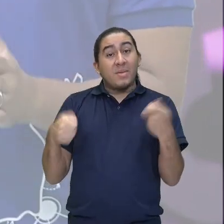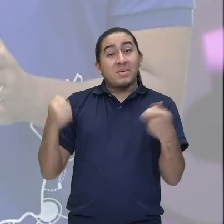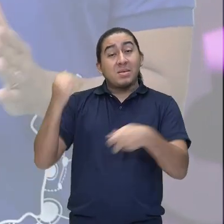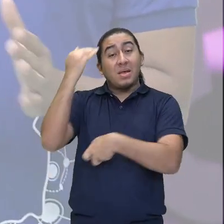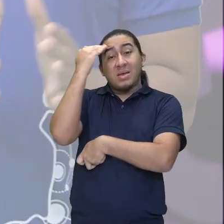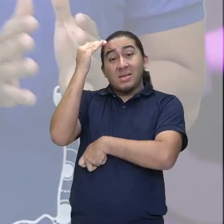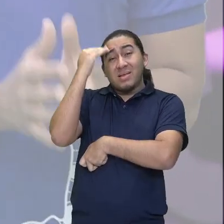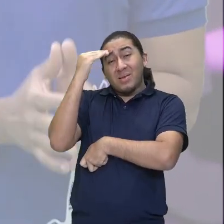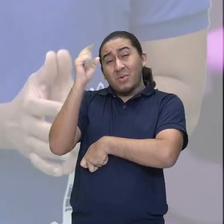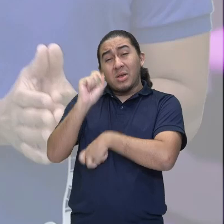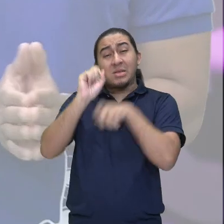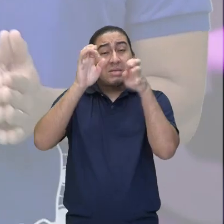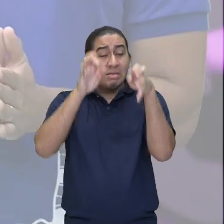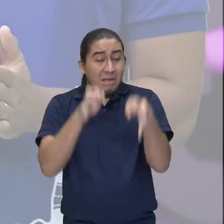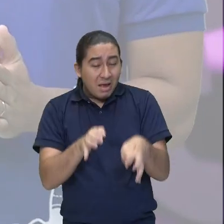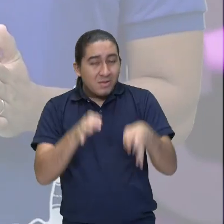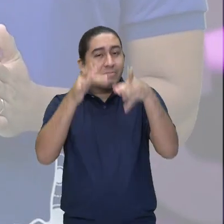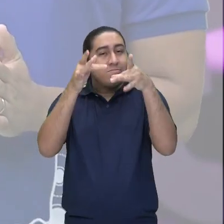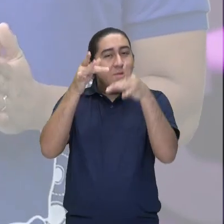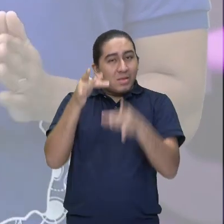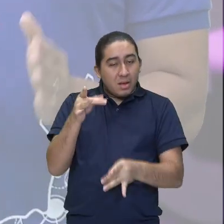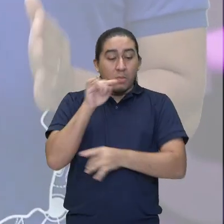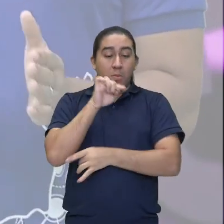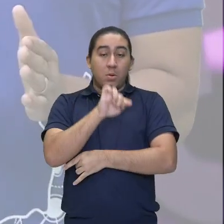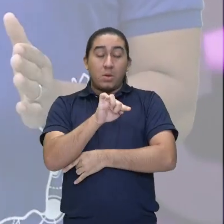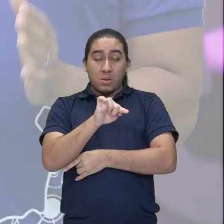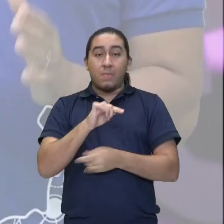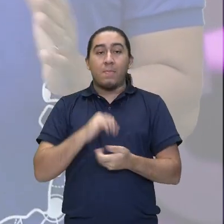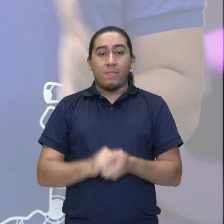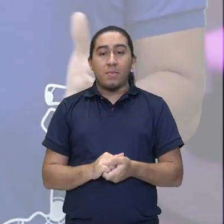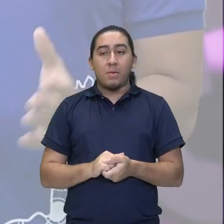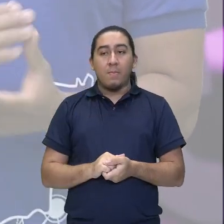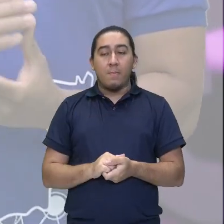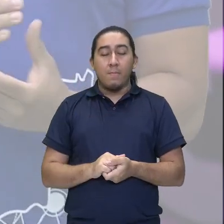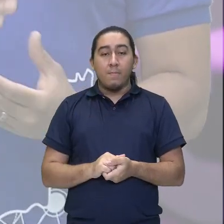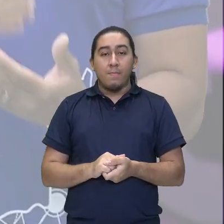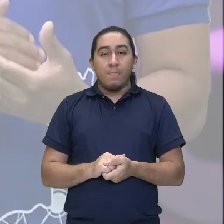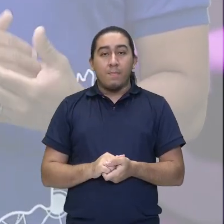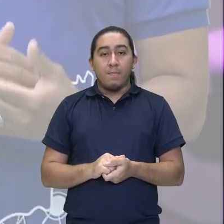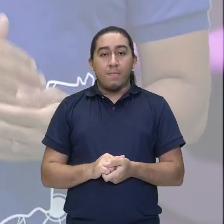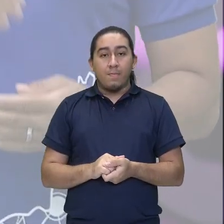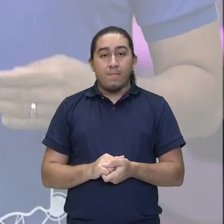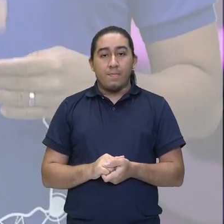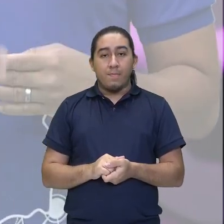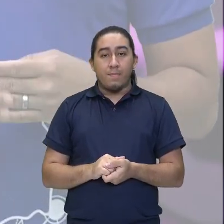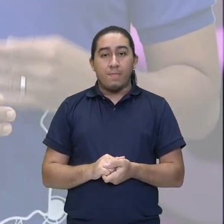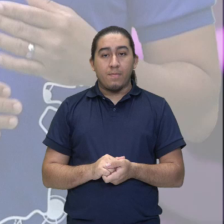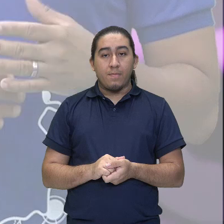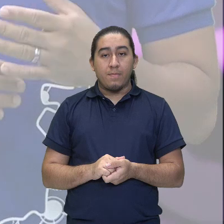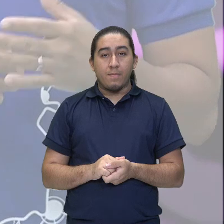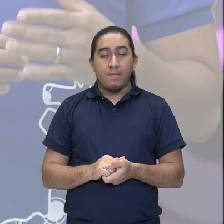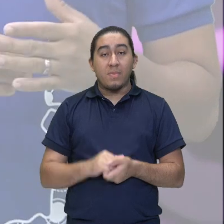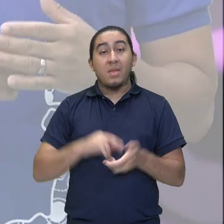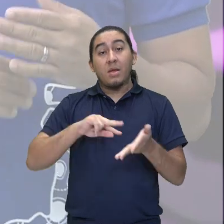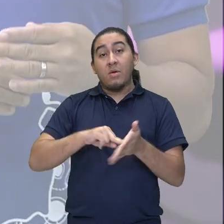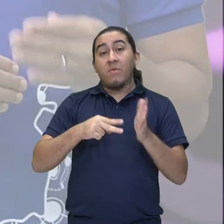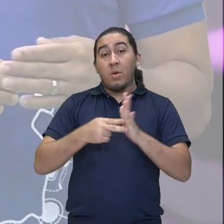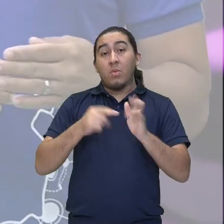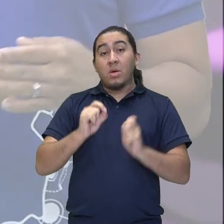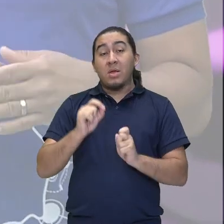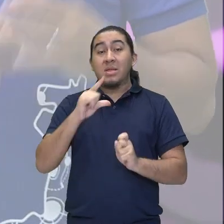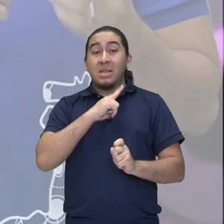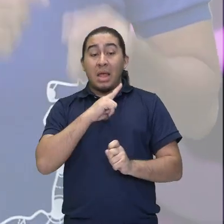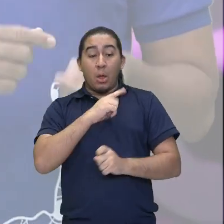entender muito bem esse conceito de potência. Potenciação, significa que eu vou multiplicar o número por